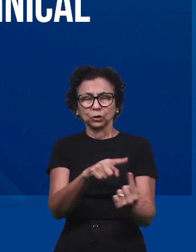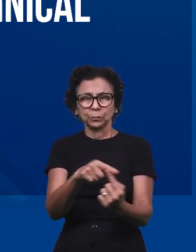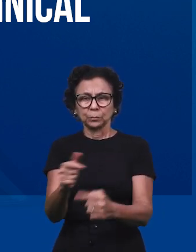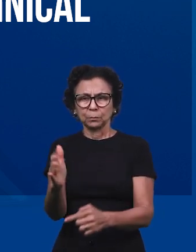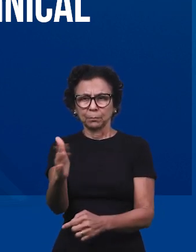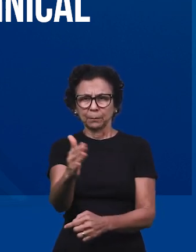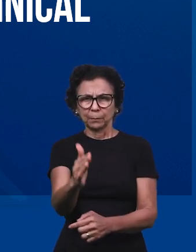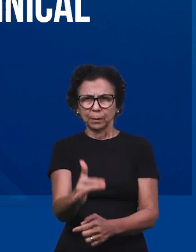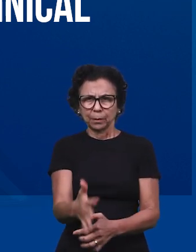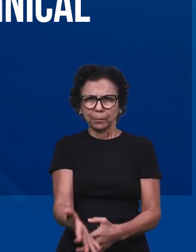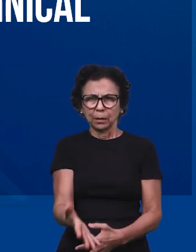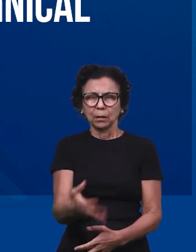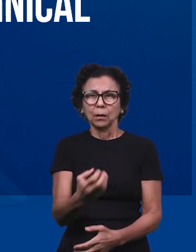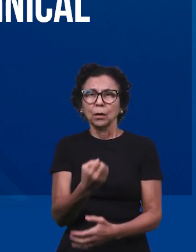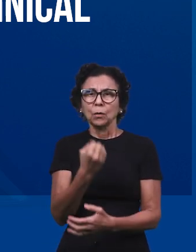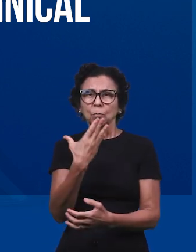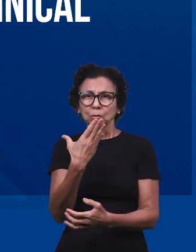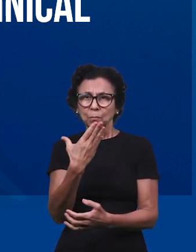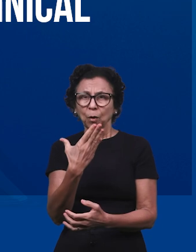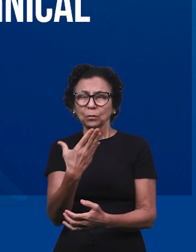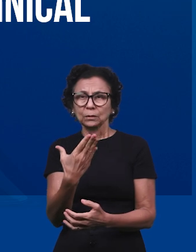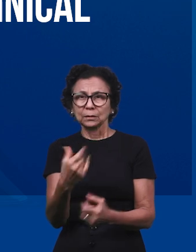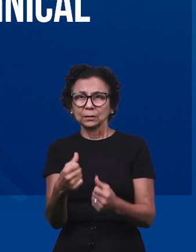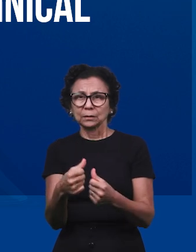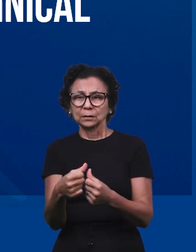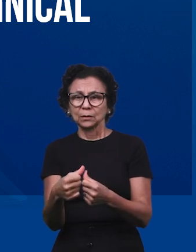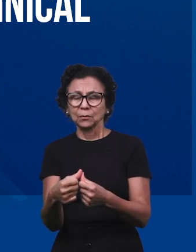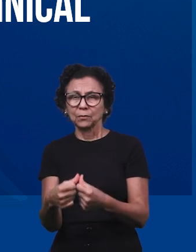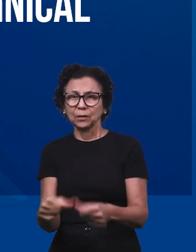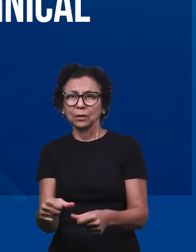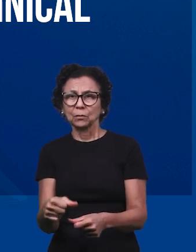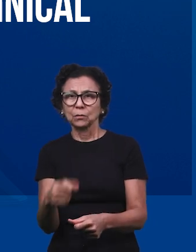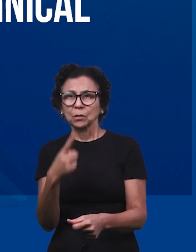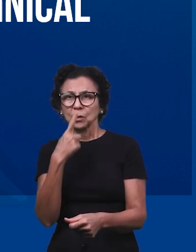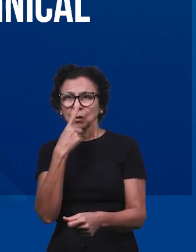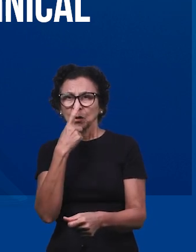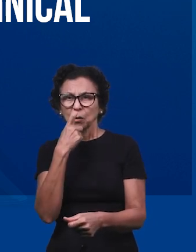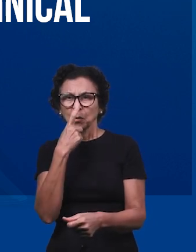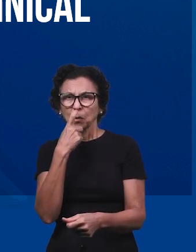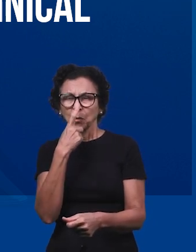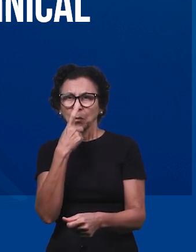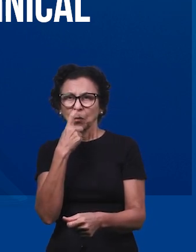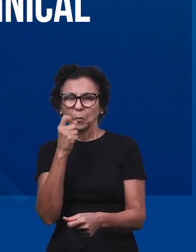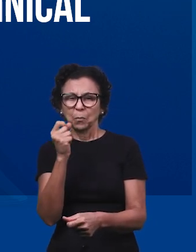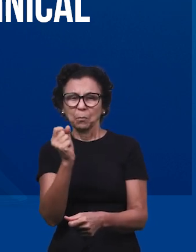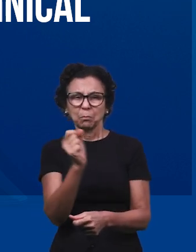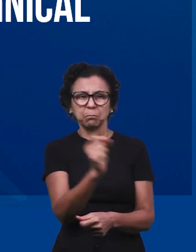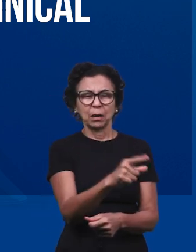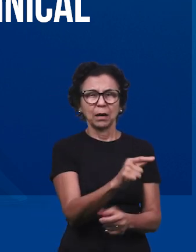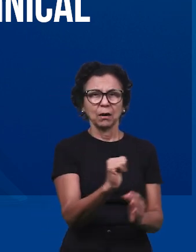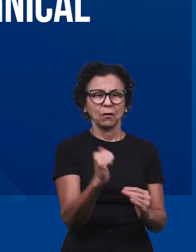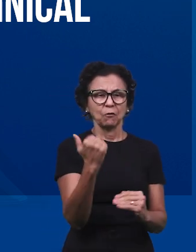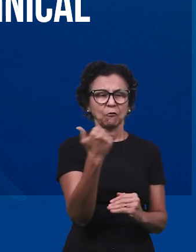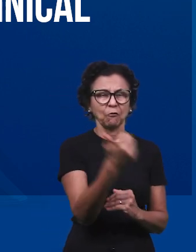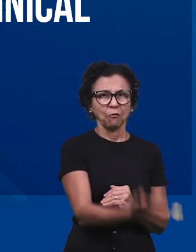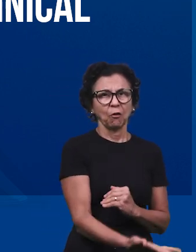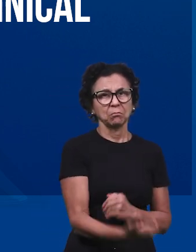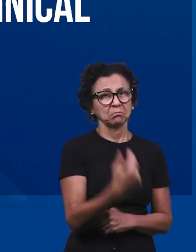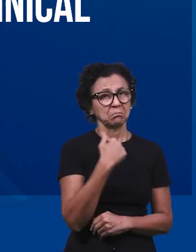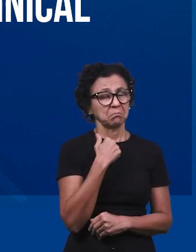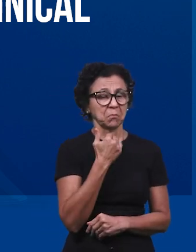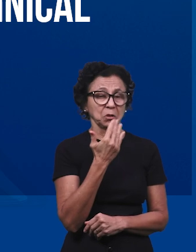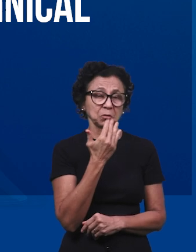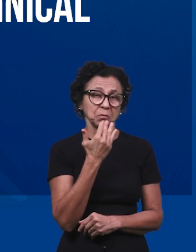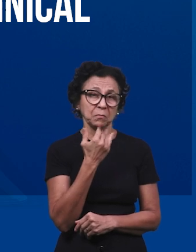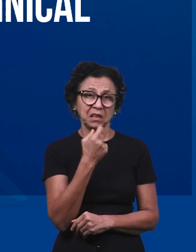peixe. Os bons ficam, os que não seguem para o corpo, ou seja, os que não servem de alimento, né? Os